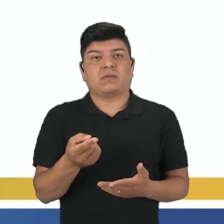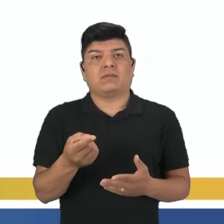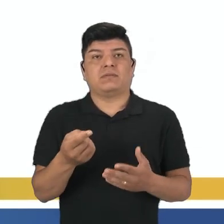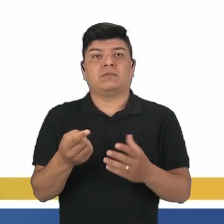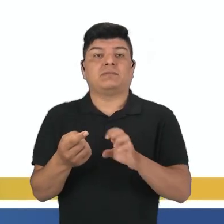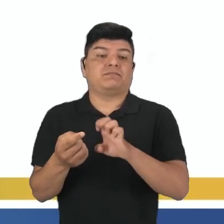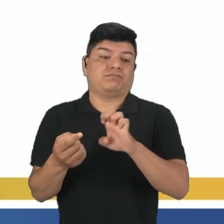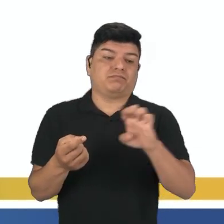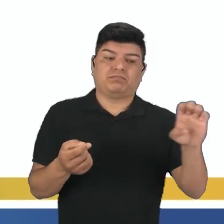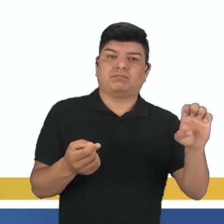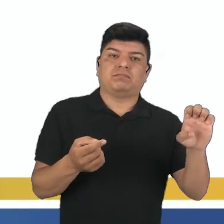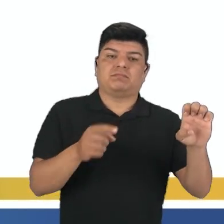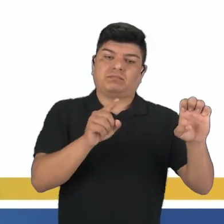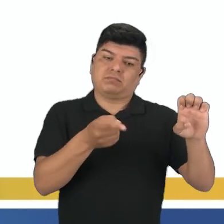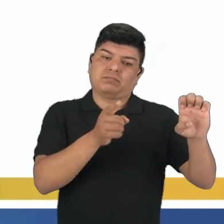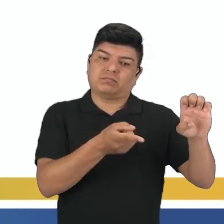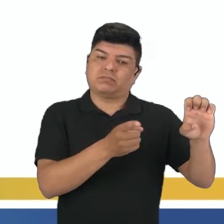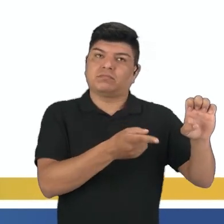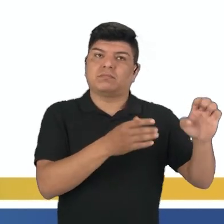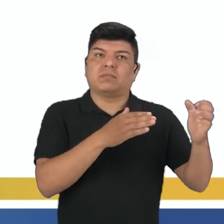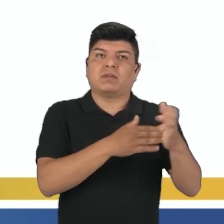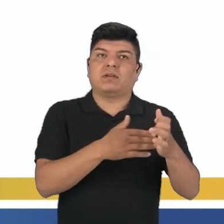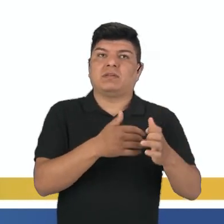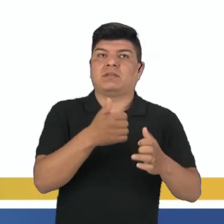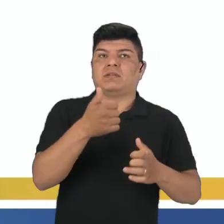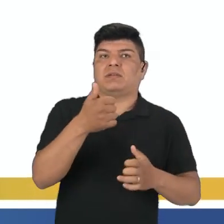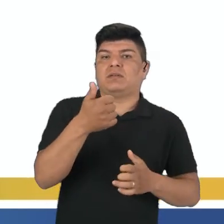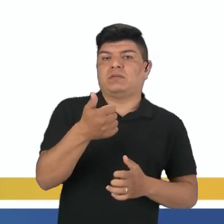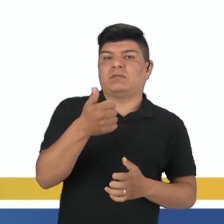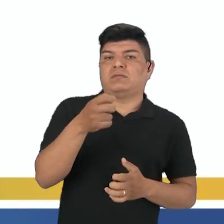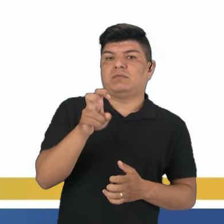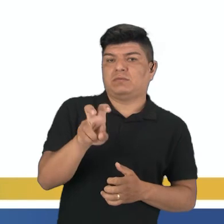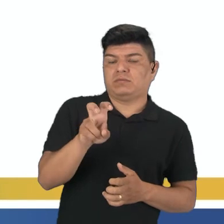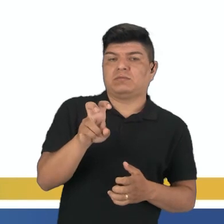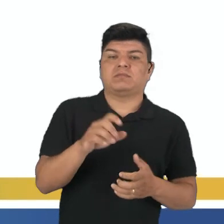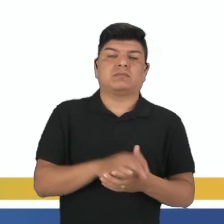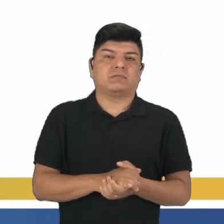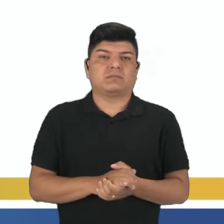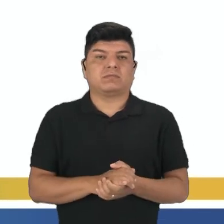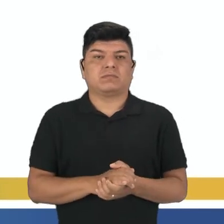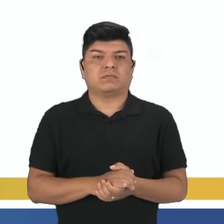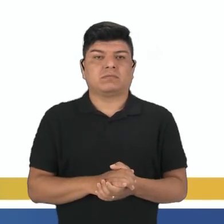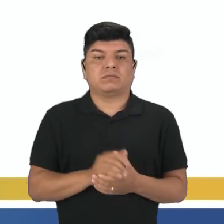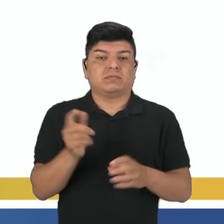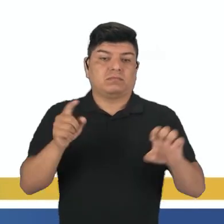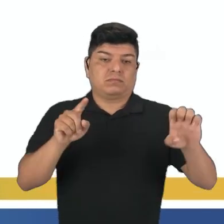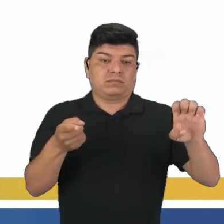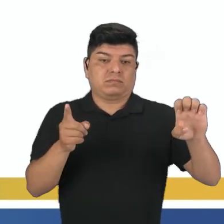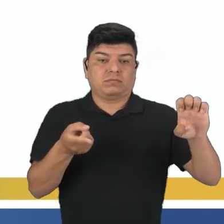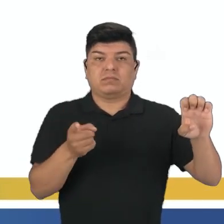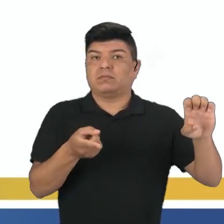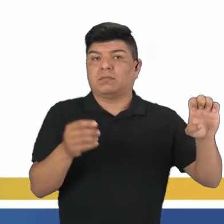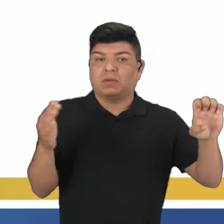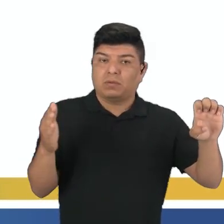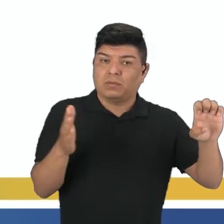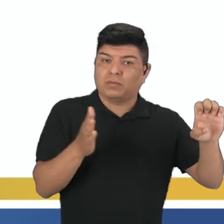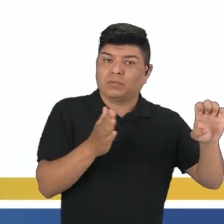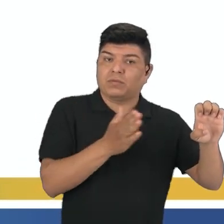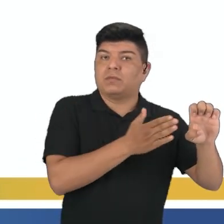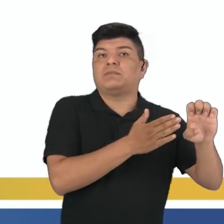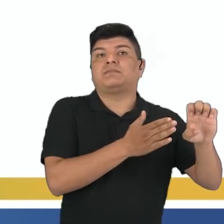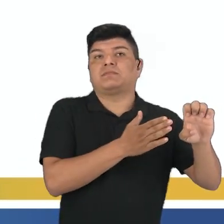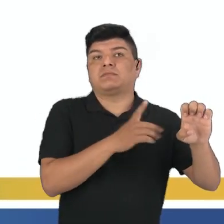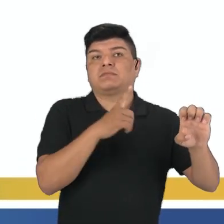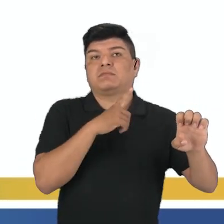vou deslocar ela para a esquerda, até entre 1 e 5. Quando eu desloco essa vírgula para ficar entre 1 e